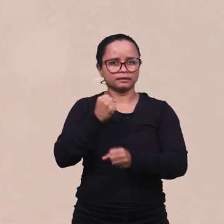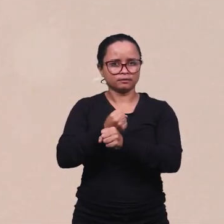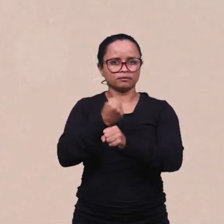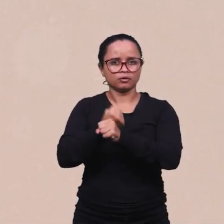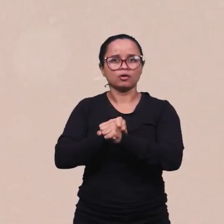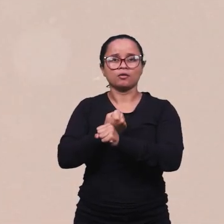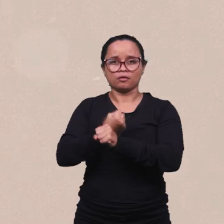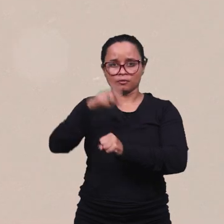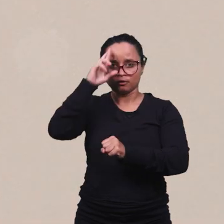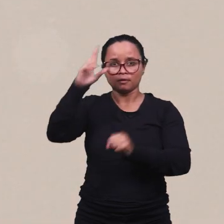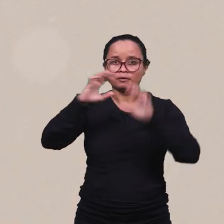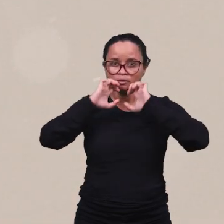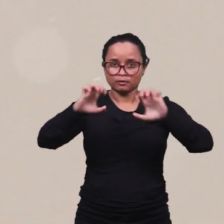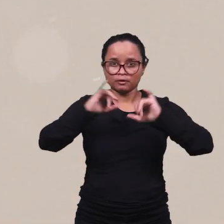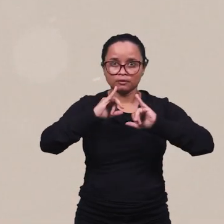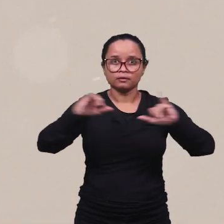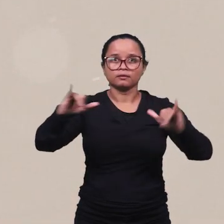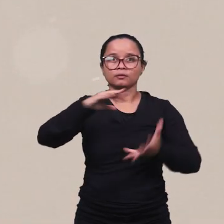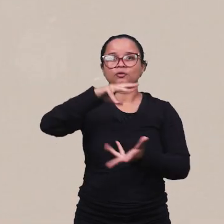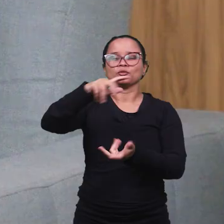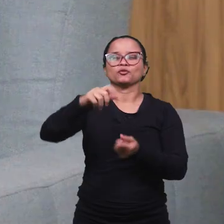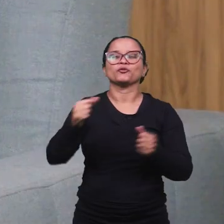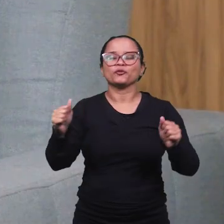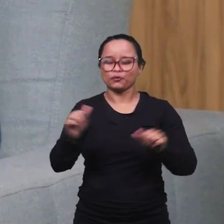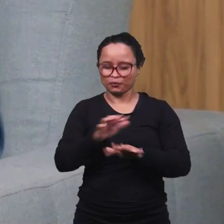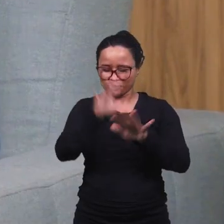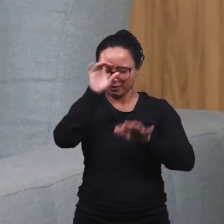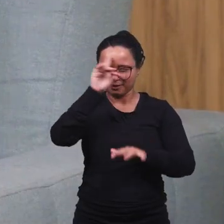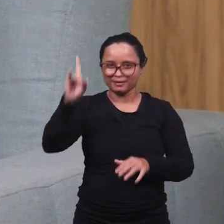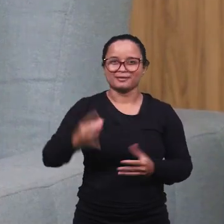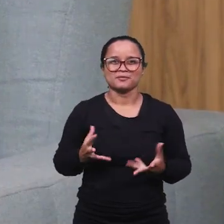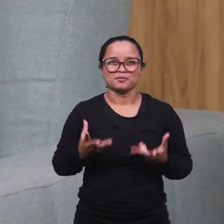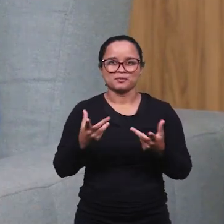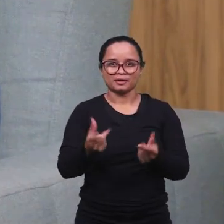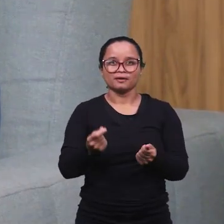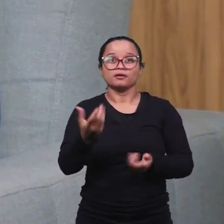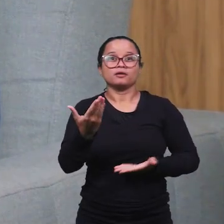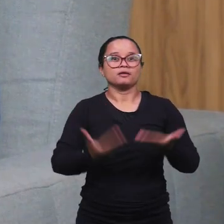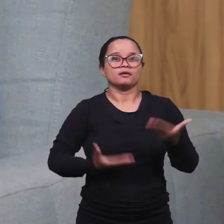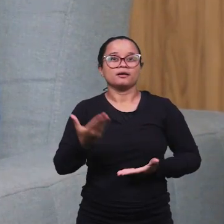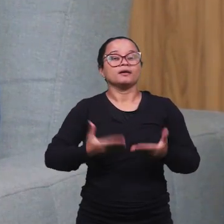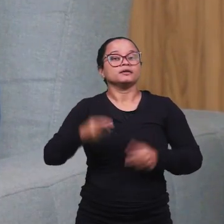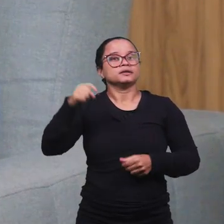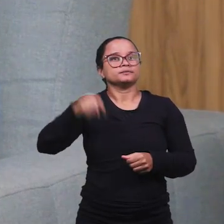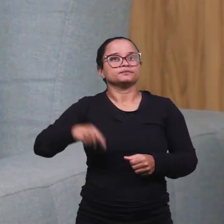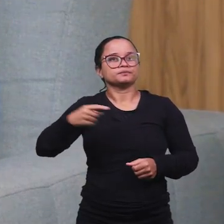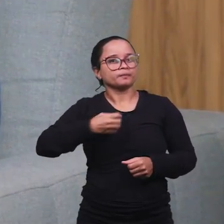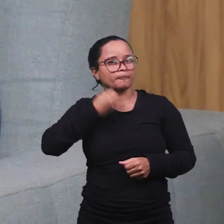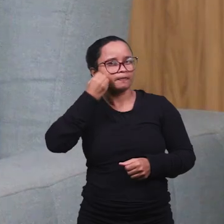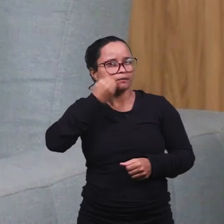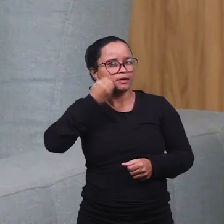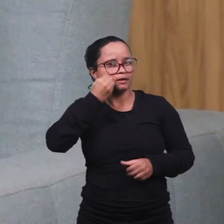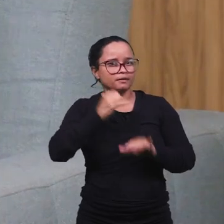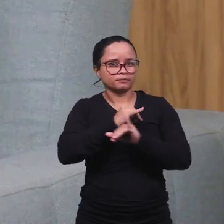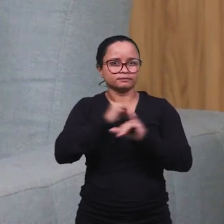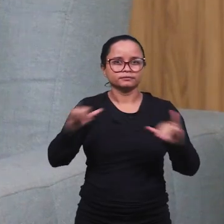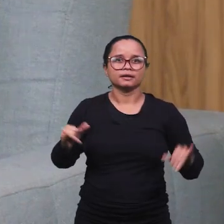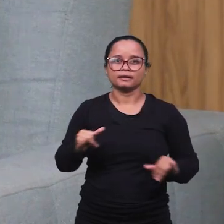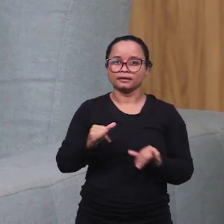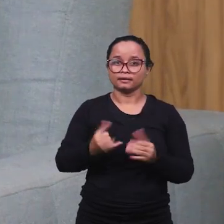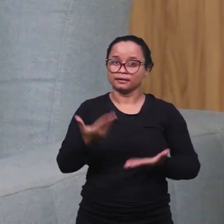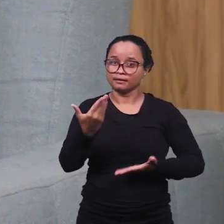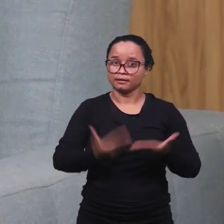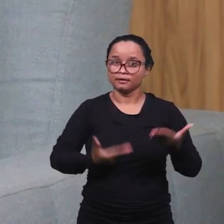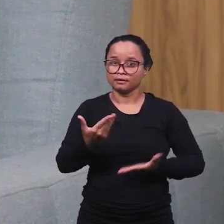possamos proclamar este Evangelho para todo mundo. Glória a Deus, que maravilha, os nossos irmãos aqui contando as suas